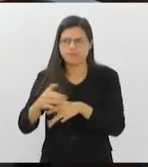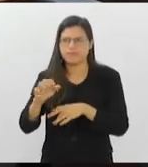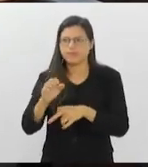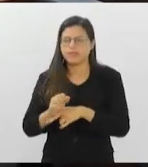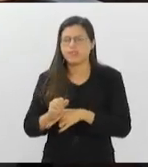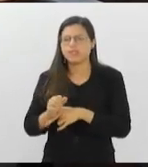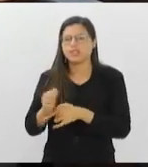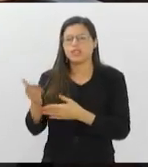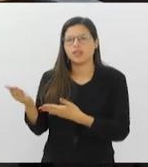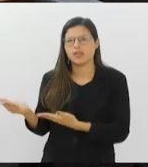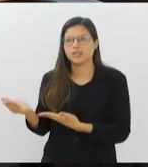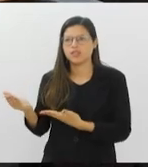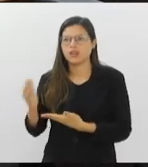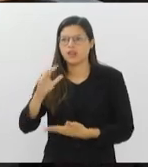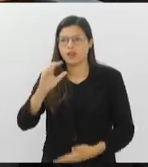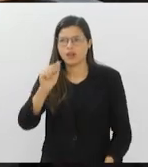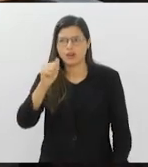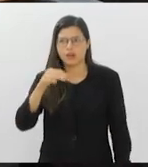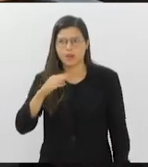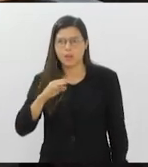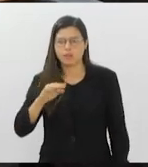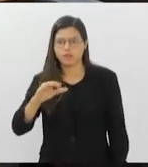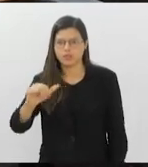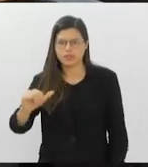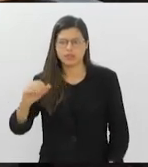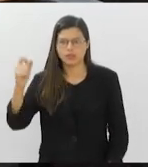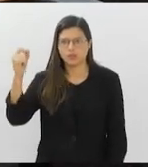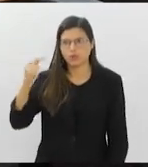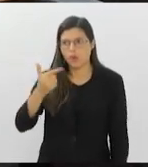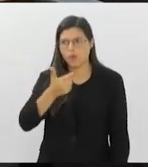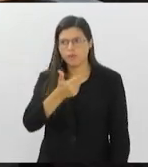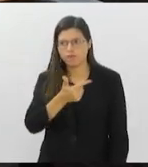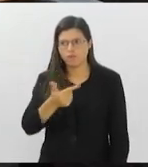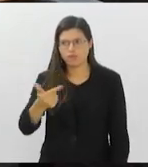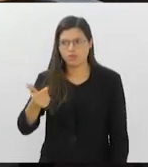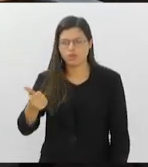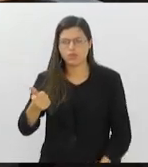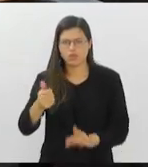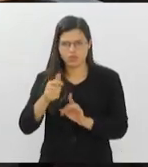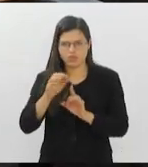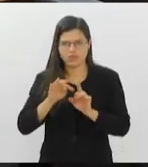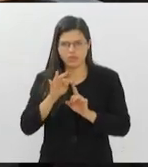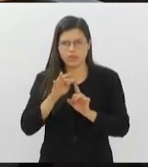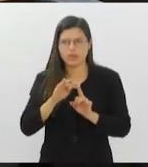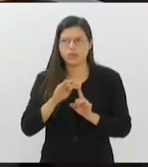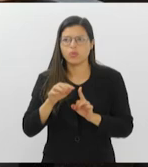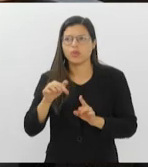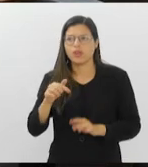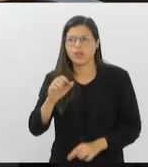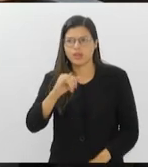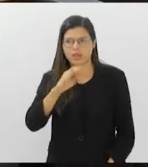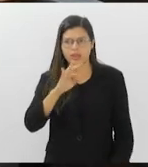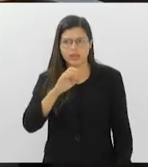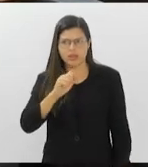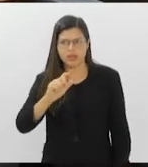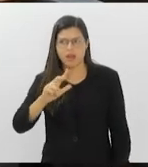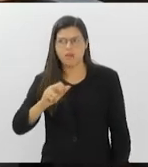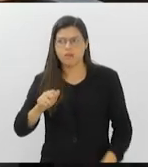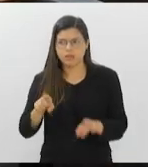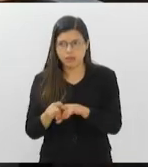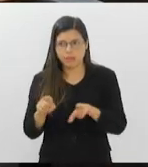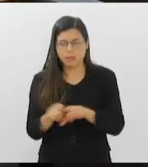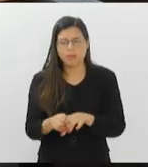tela, Cambuci com sol, 21 graus, céu limpo. Itaúva também com sol, 21 graus. Cachoeiras de